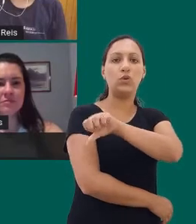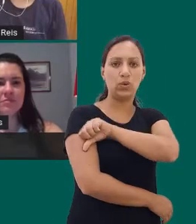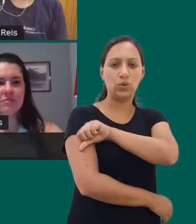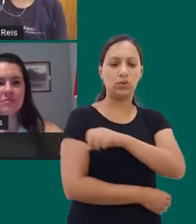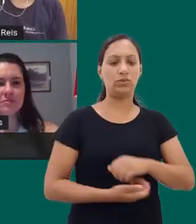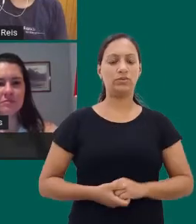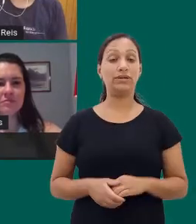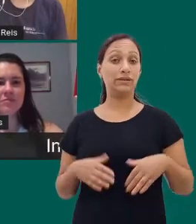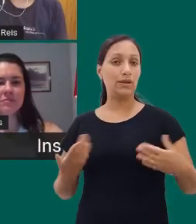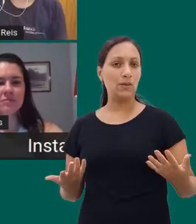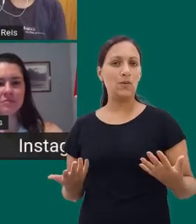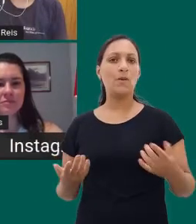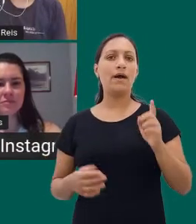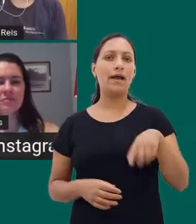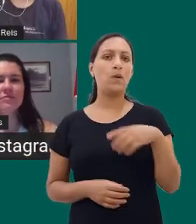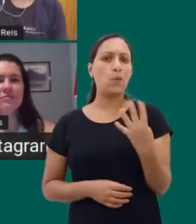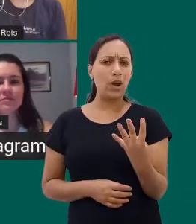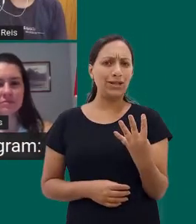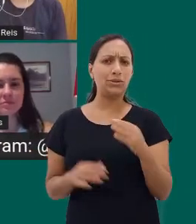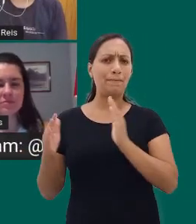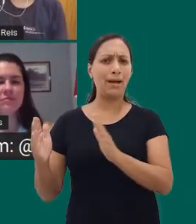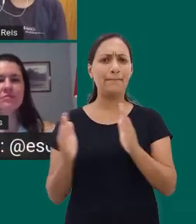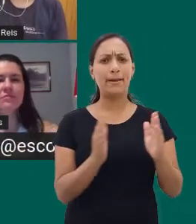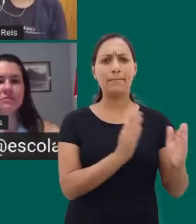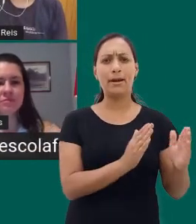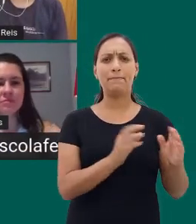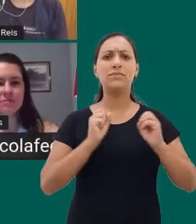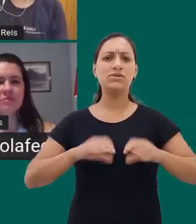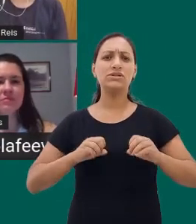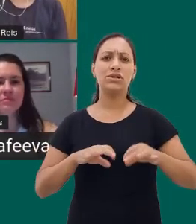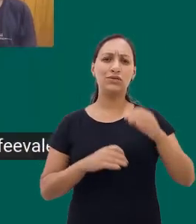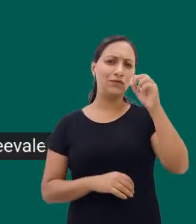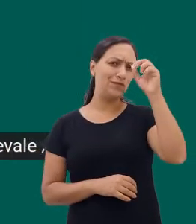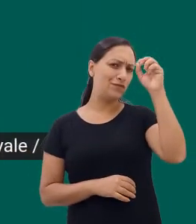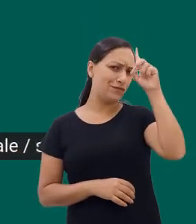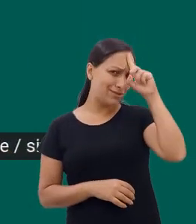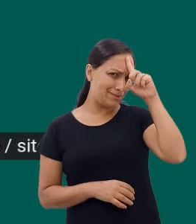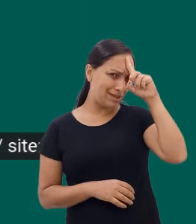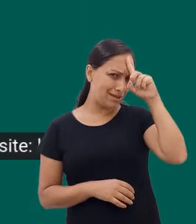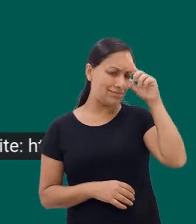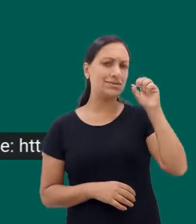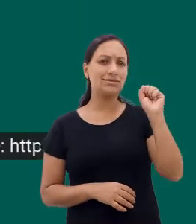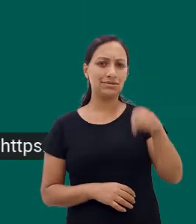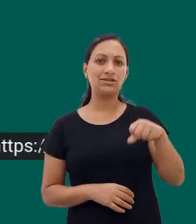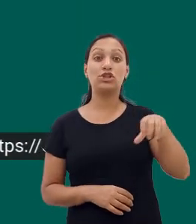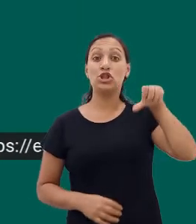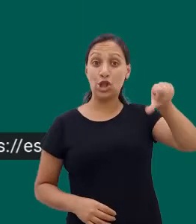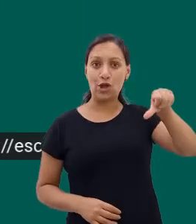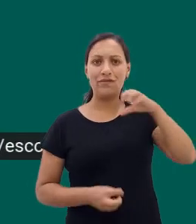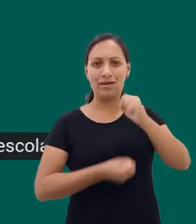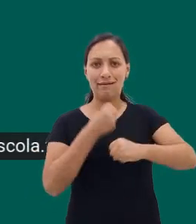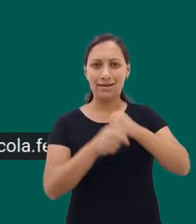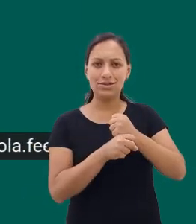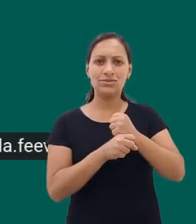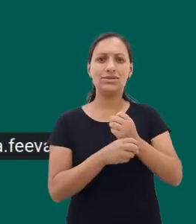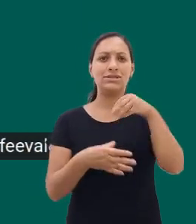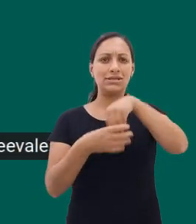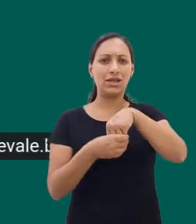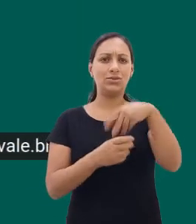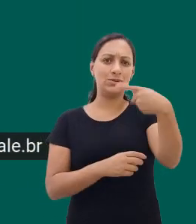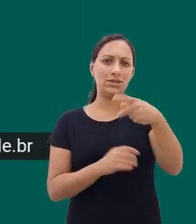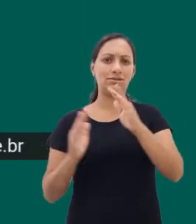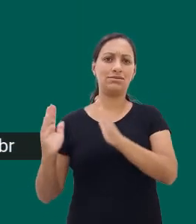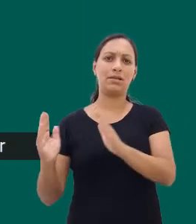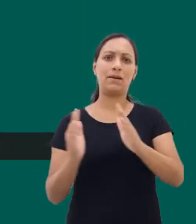o ensino fundamental, é isso? Fundamental, isso. Que ele é dividido em 9 anos, então ele está colocado aí dentro,